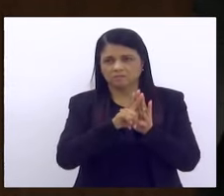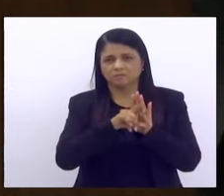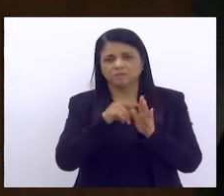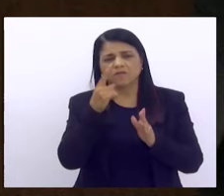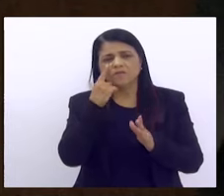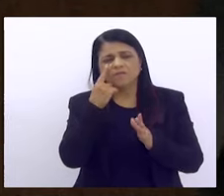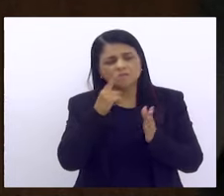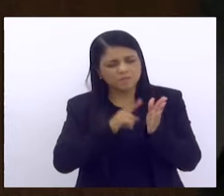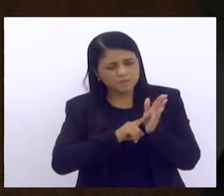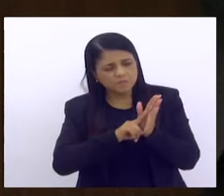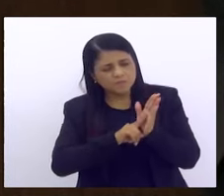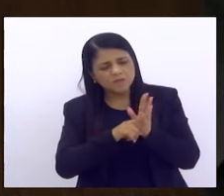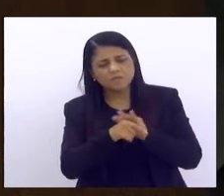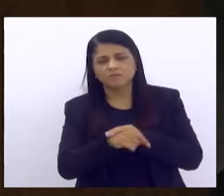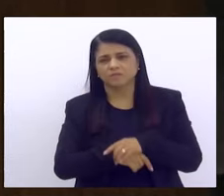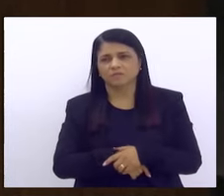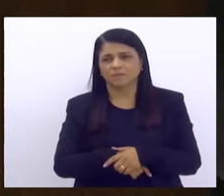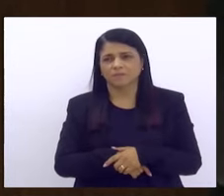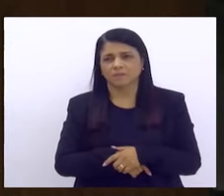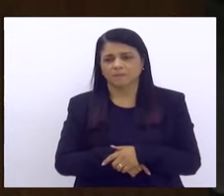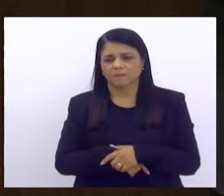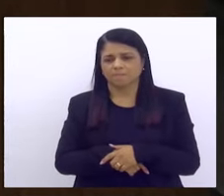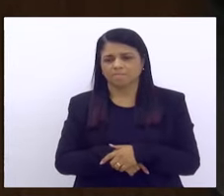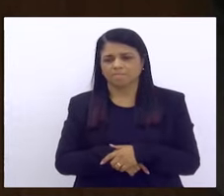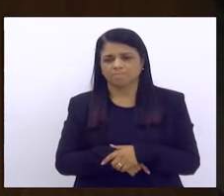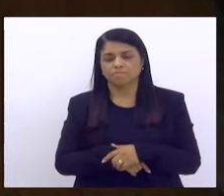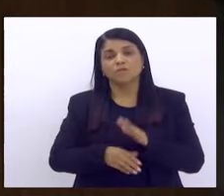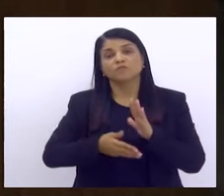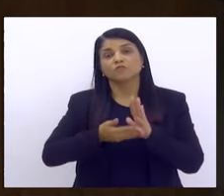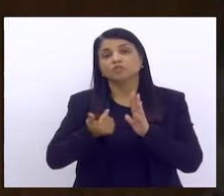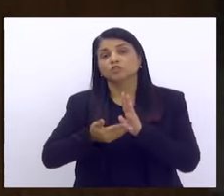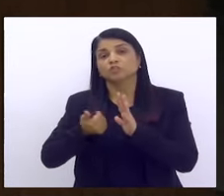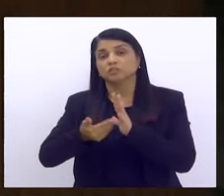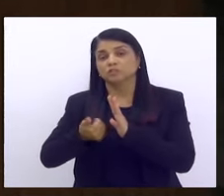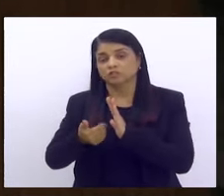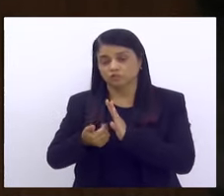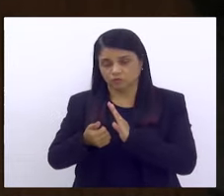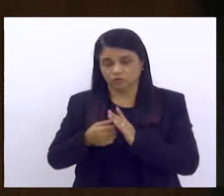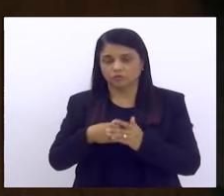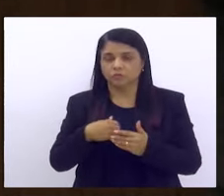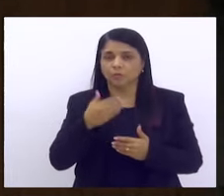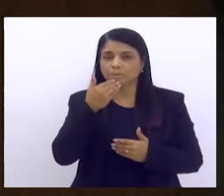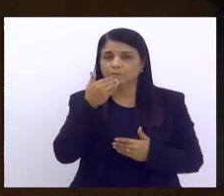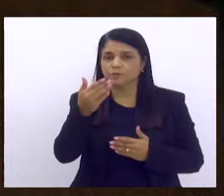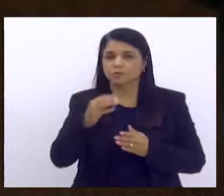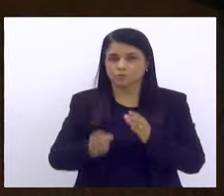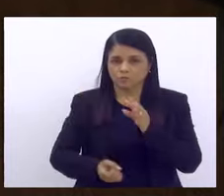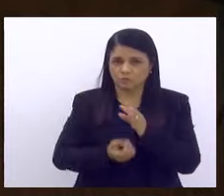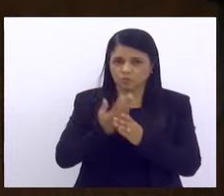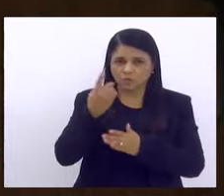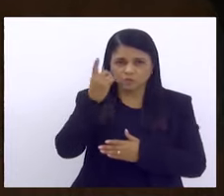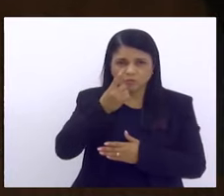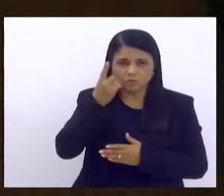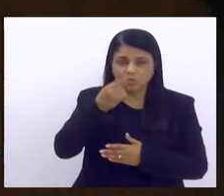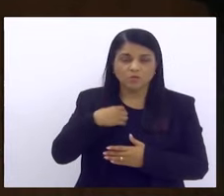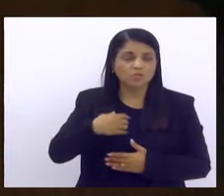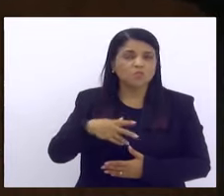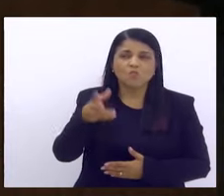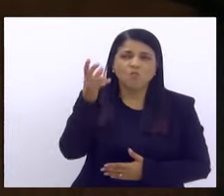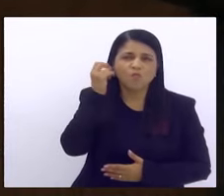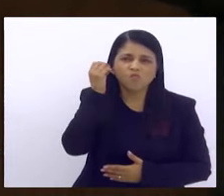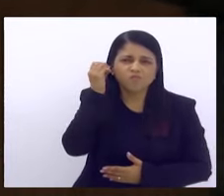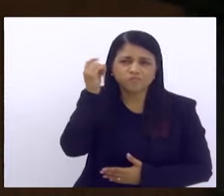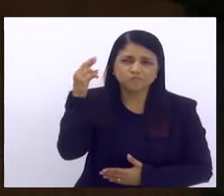mim? O quarto foi retirado de pauta, a pedido do autor. É porque eu não vi a senhora